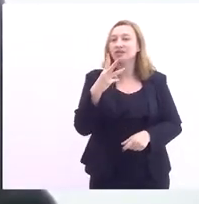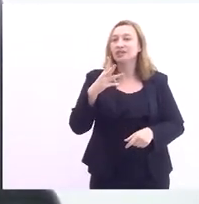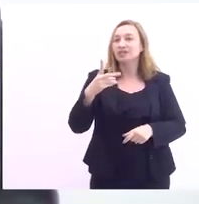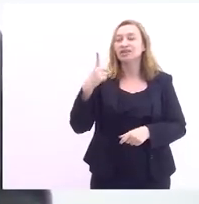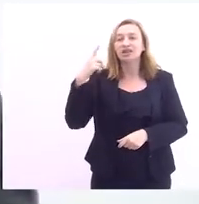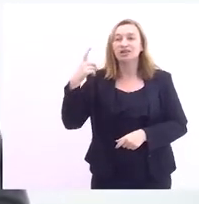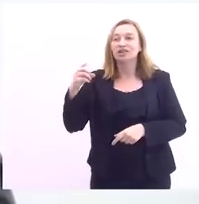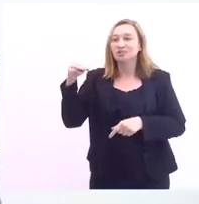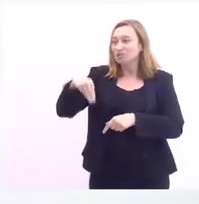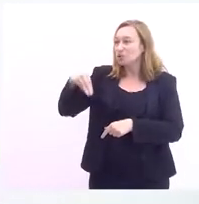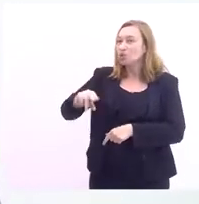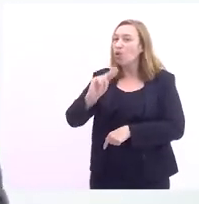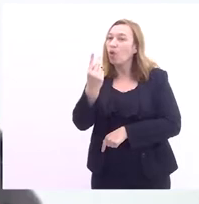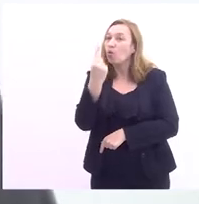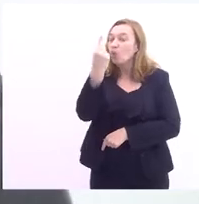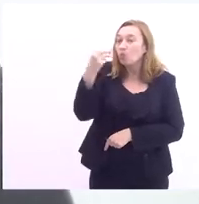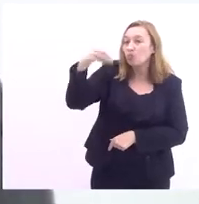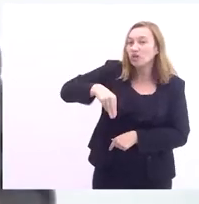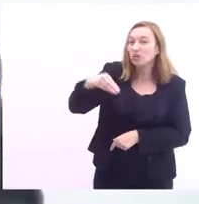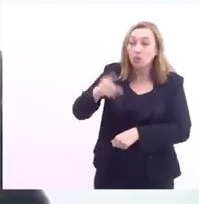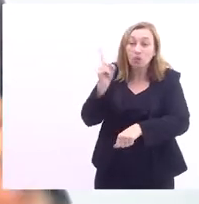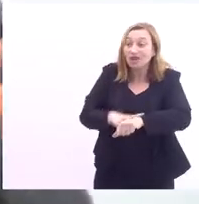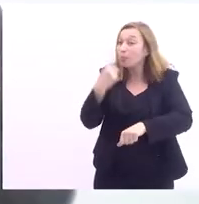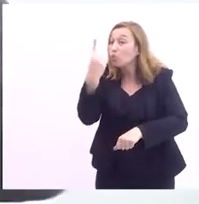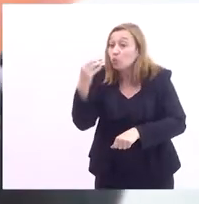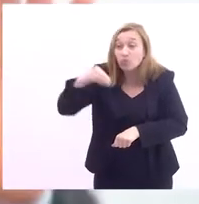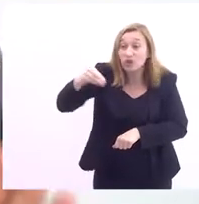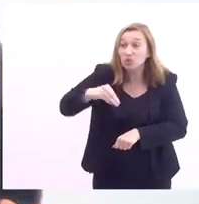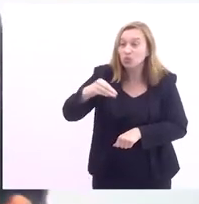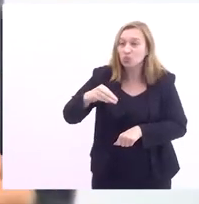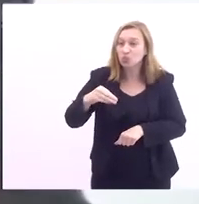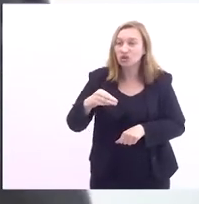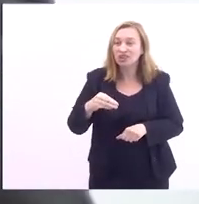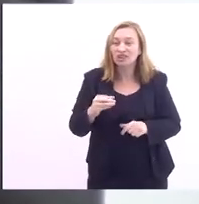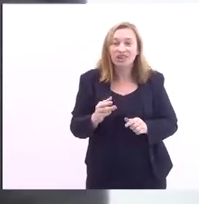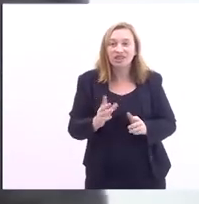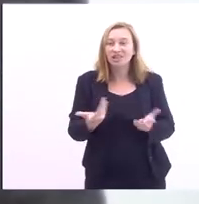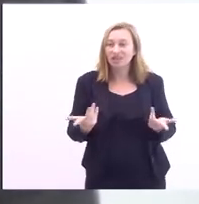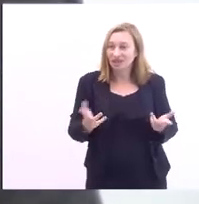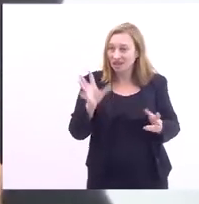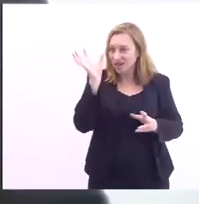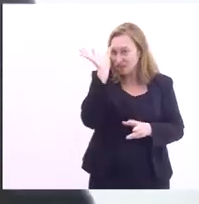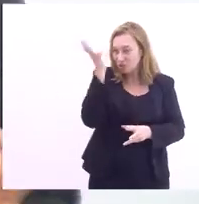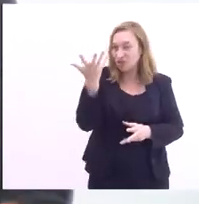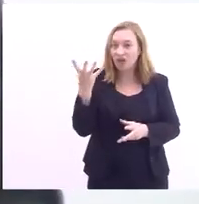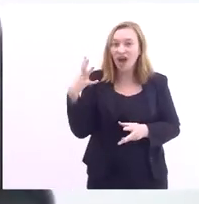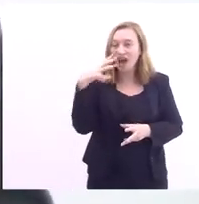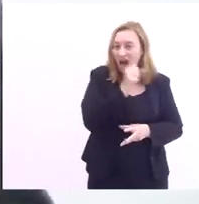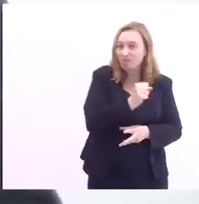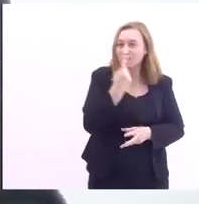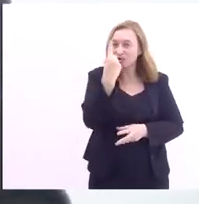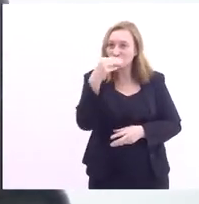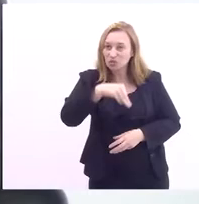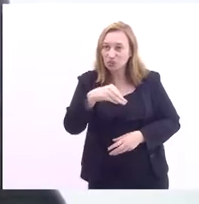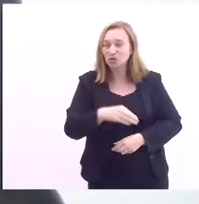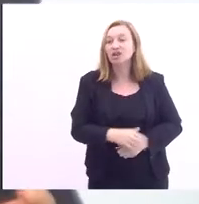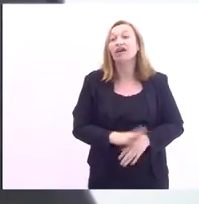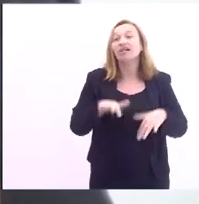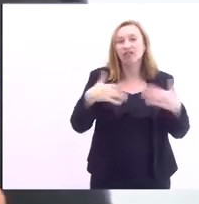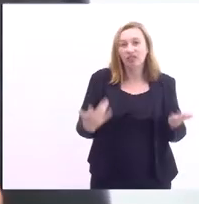ou 1 minuto. Às vezes tem o tempo de 1 minuto e tem que se virar em 1 minuto para falar. Então,